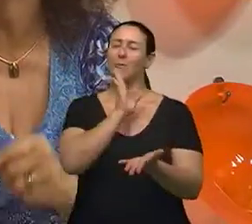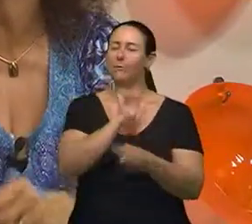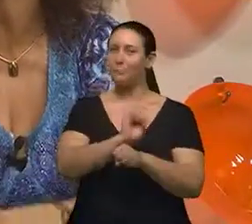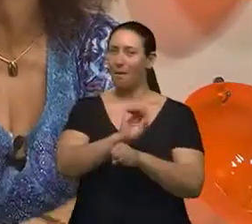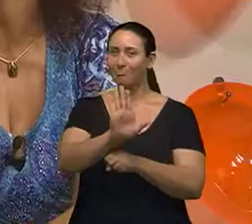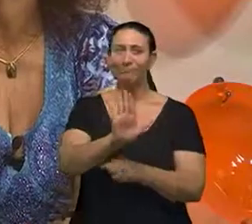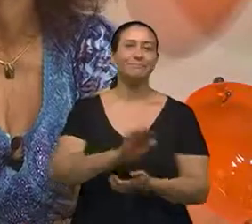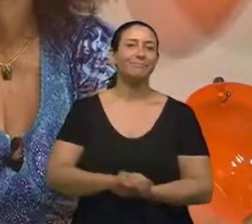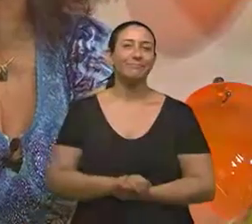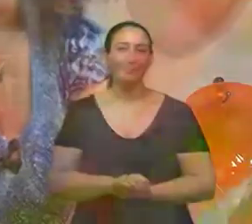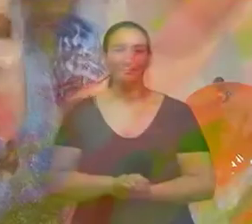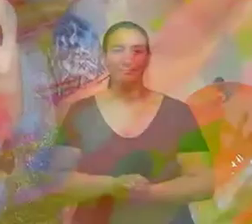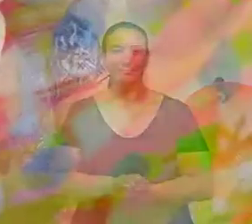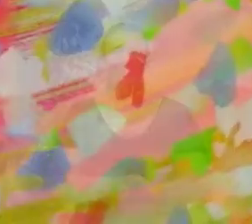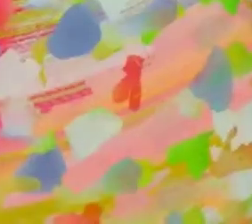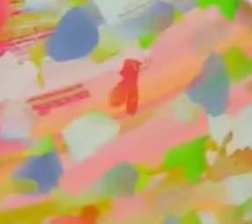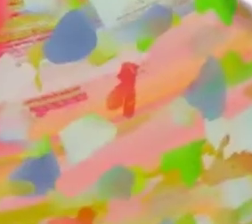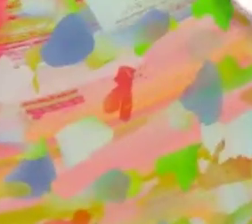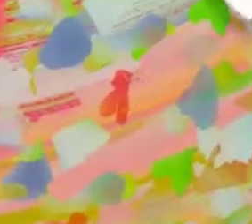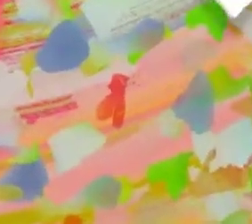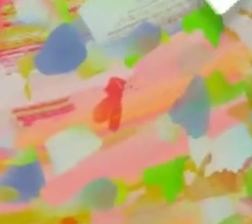Já voltamos.